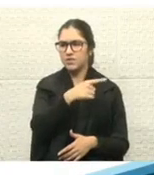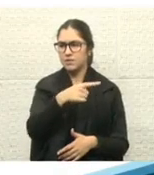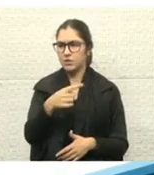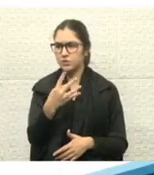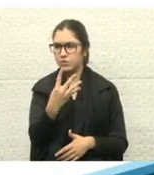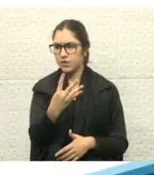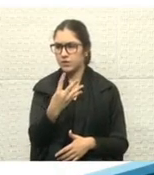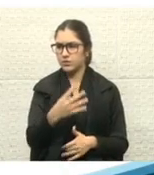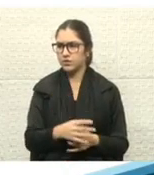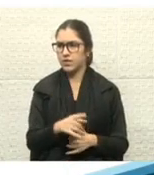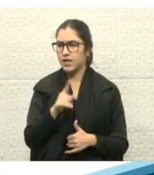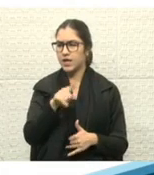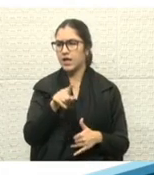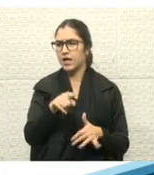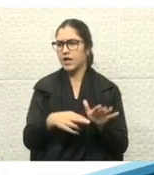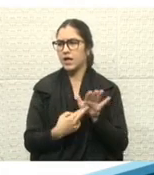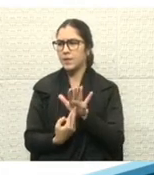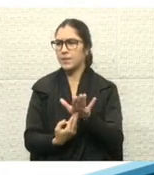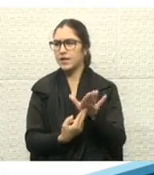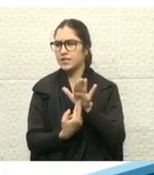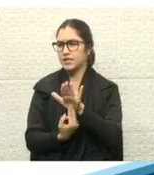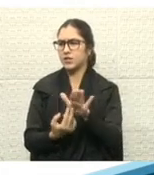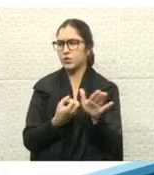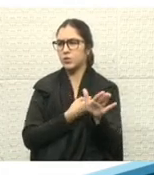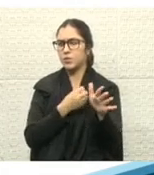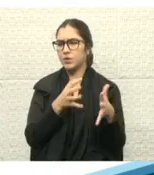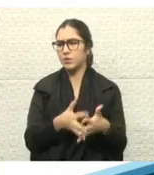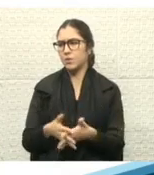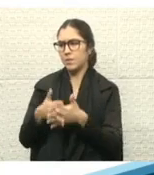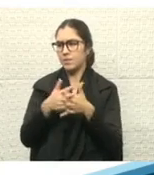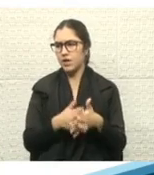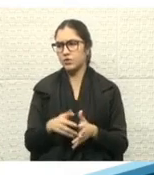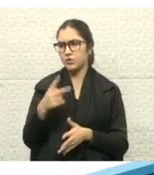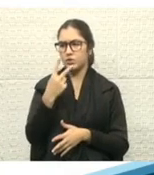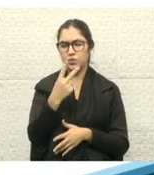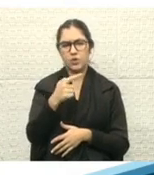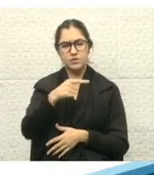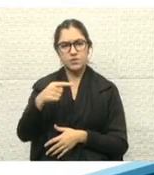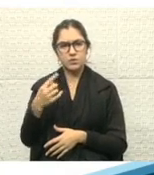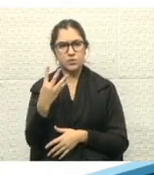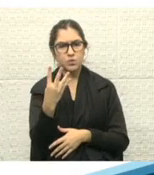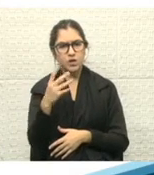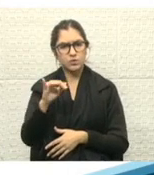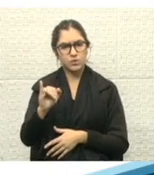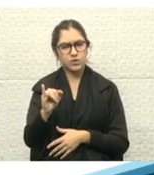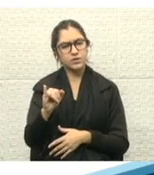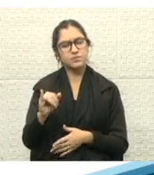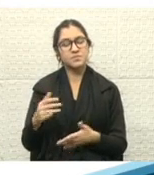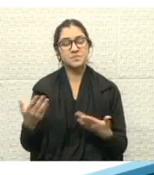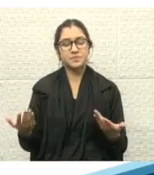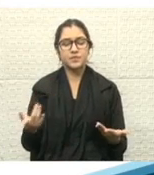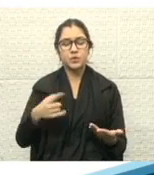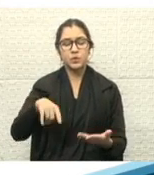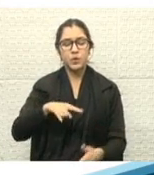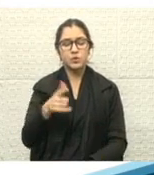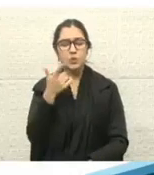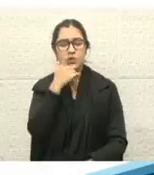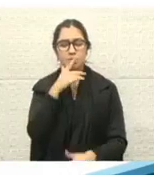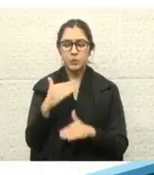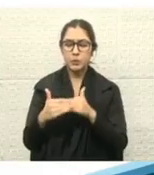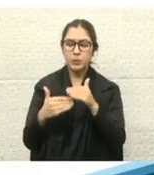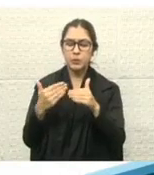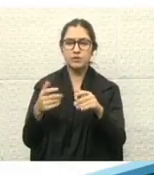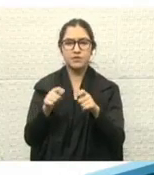4, ele representa o número complexo 2 menos 4i. E com isso nós conseguimos